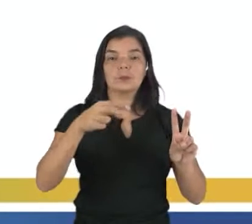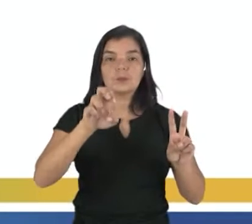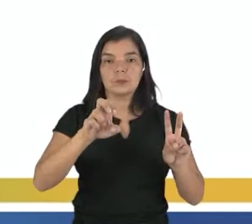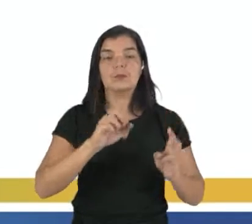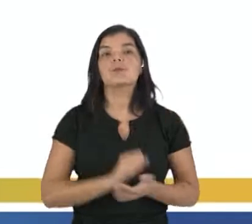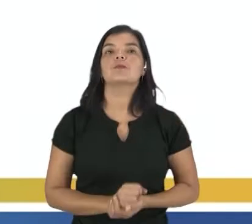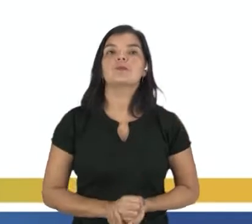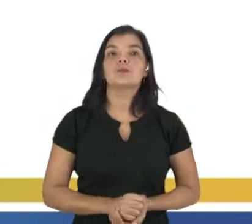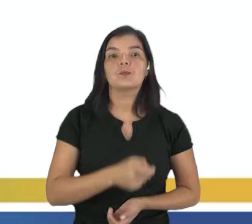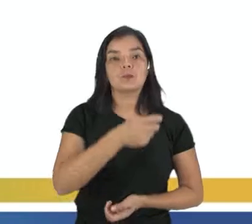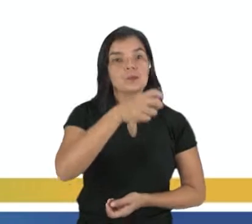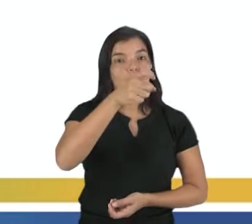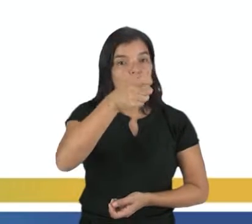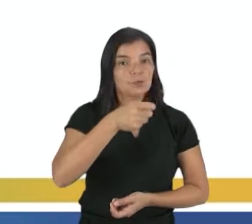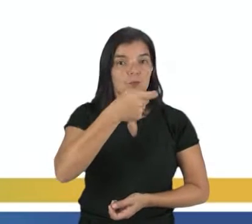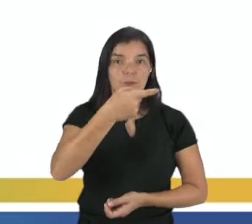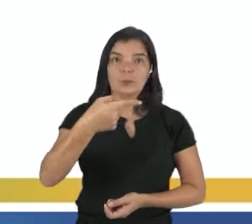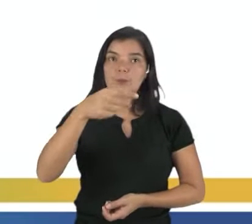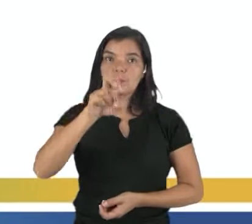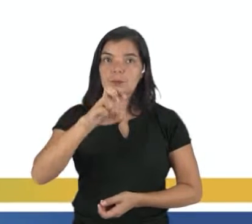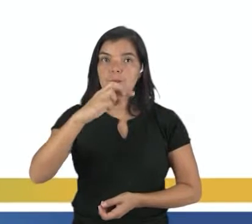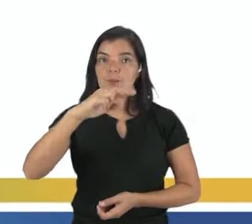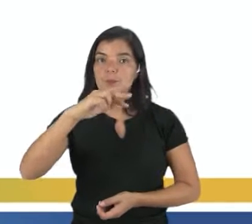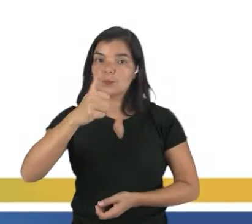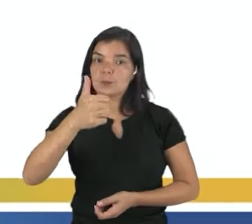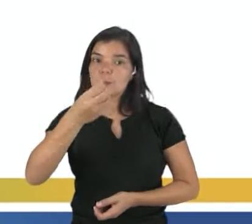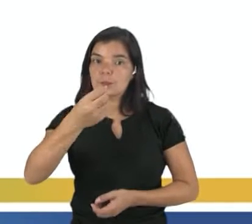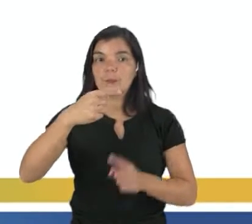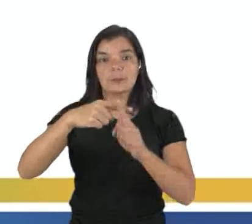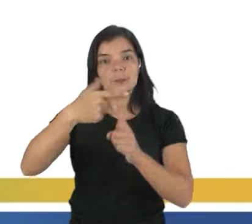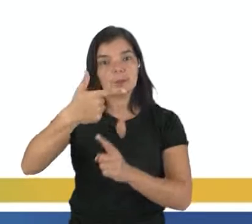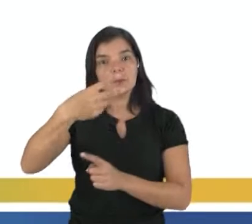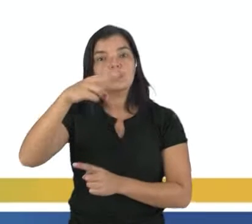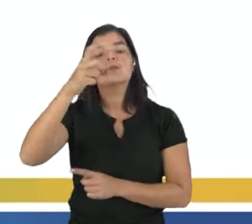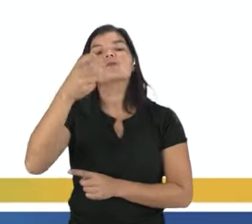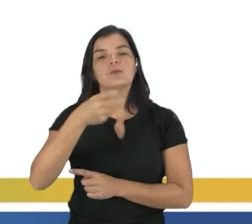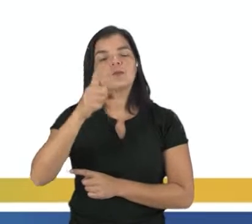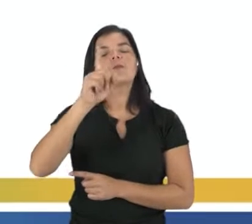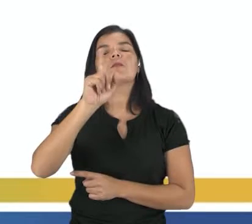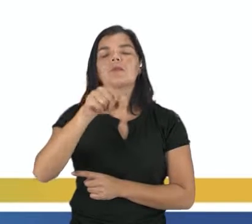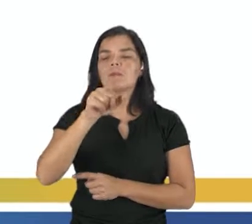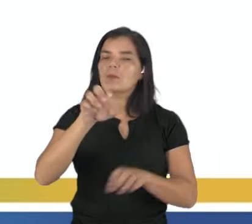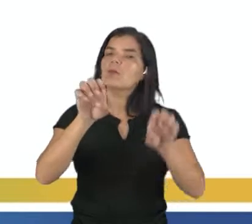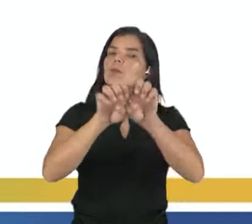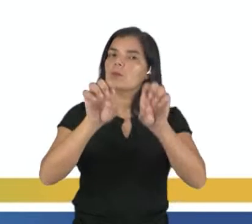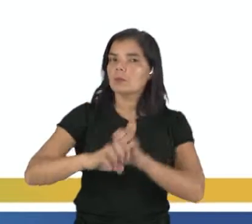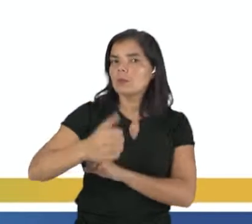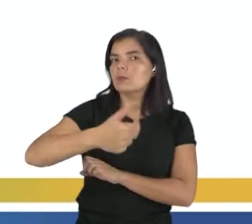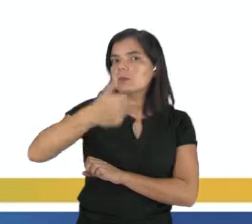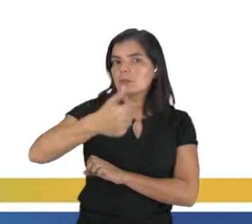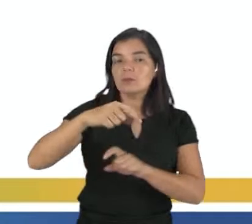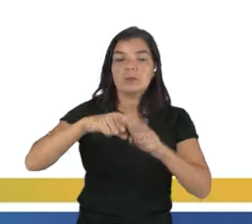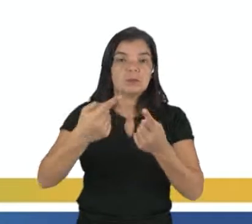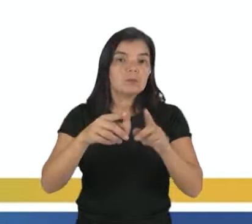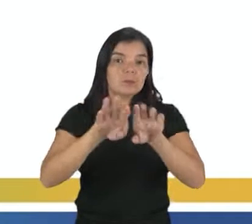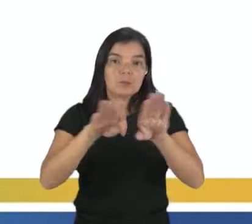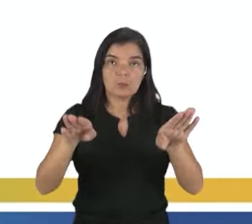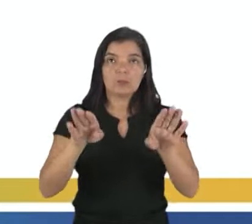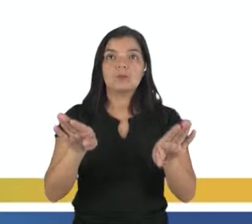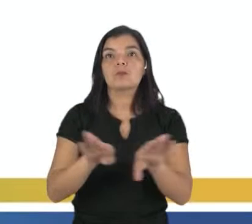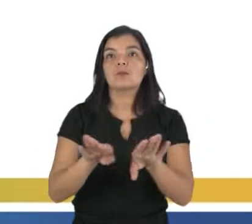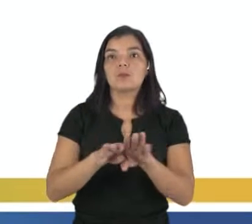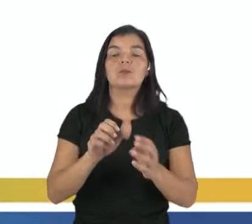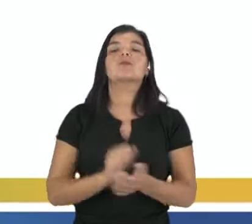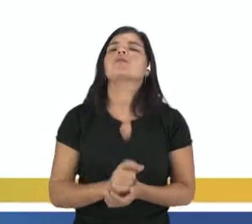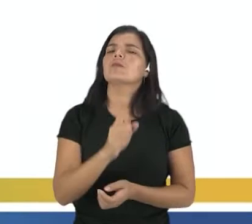5x - 5 = 16 + 2 x é uma equação do primeiro grau por mais que não tá na forma Ax +